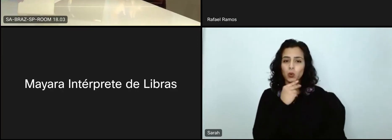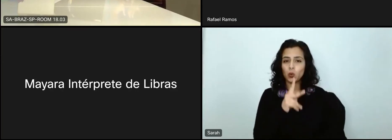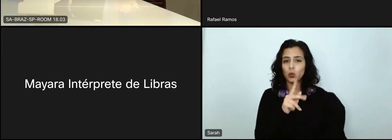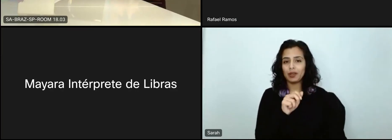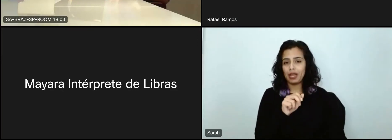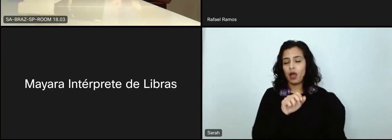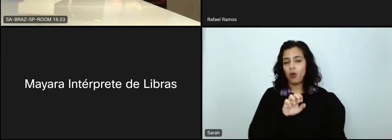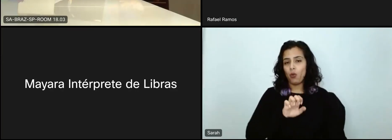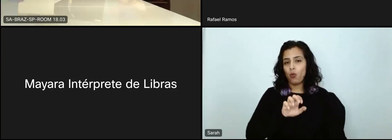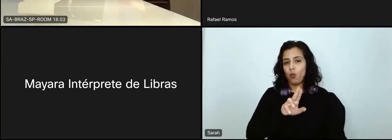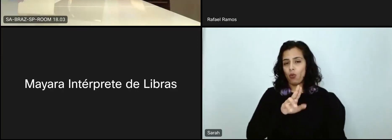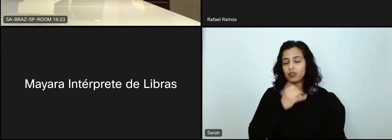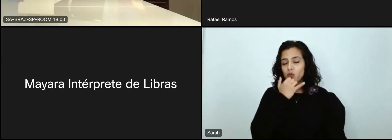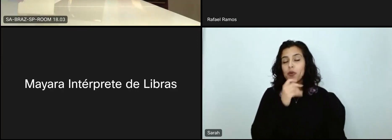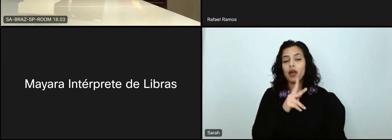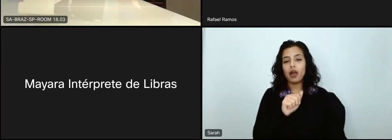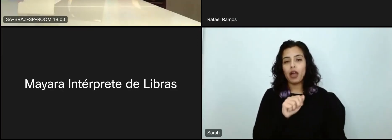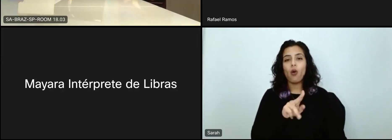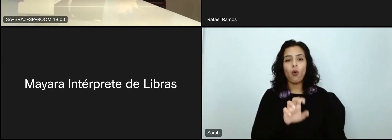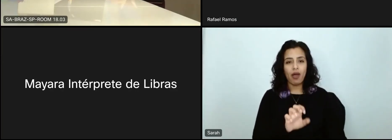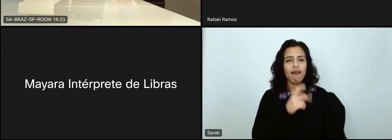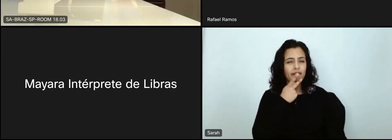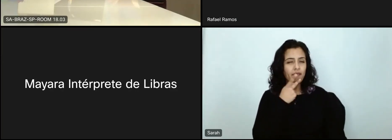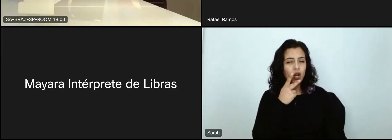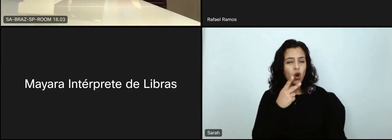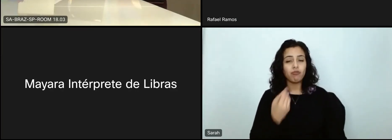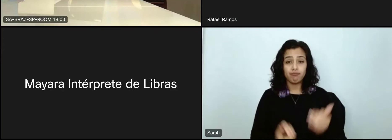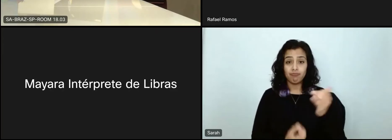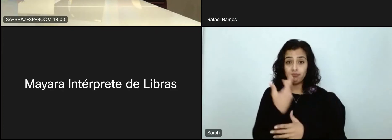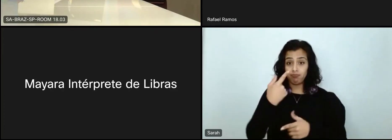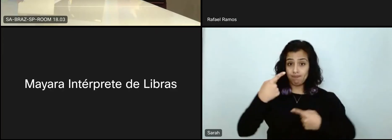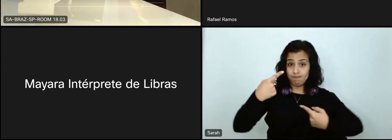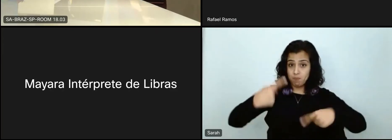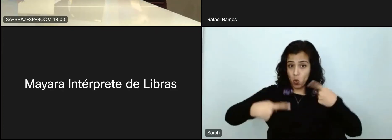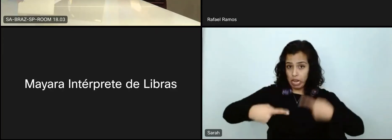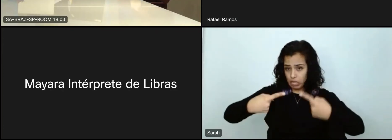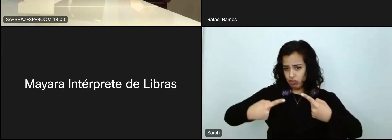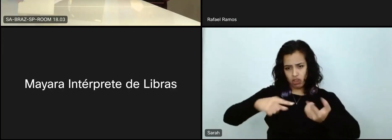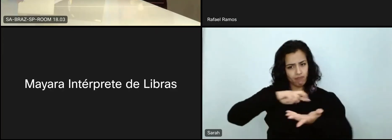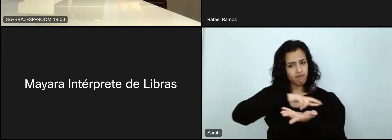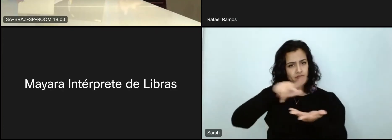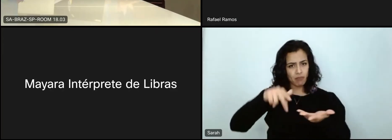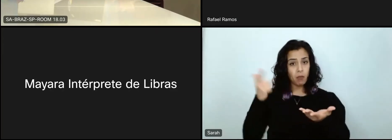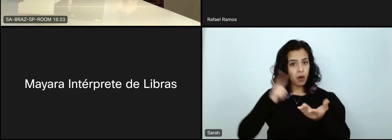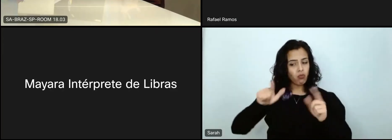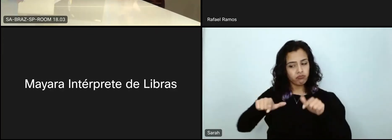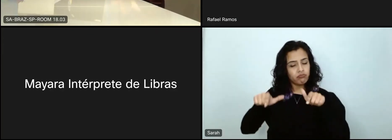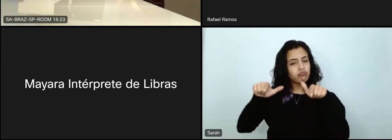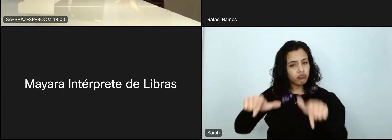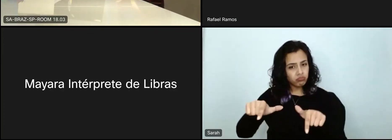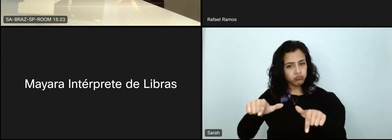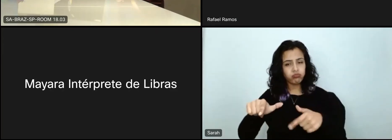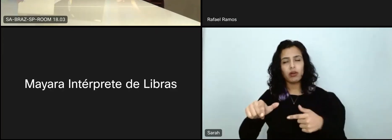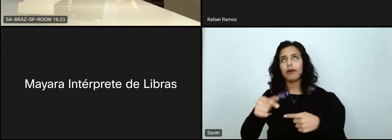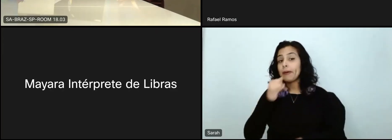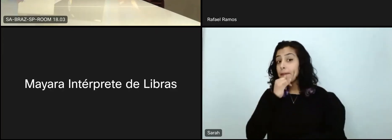várias políticas, né, que nós tivemos aí para conseguir essa certificação e queria citar algumas como a criação